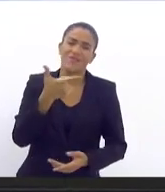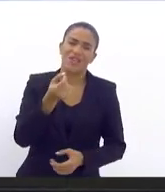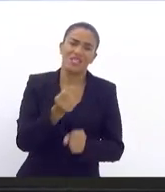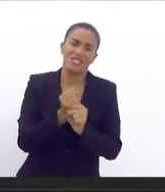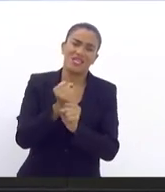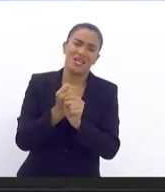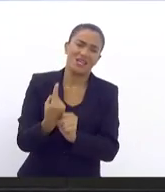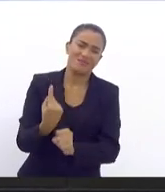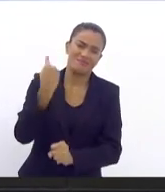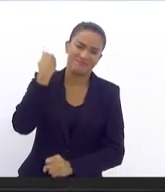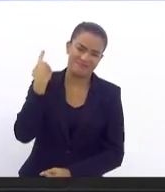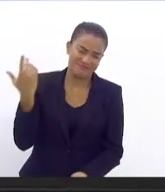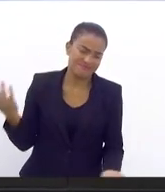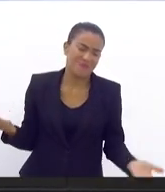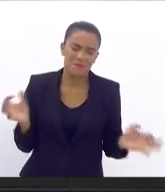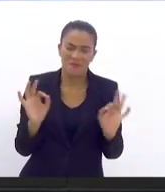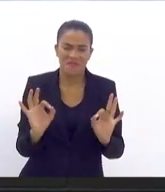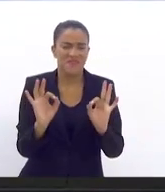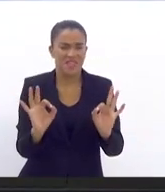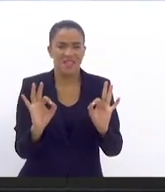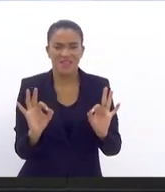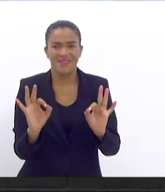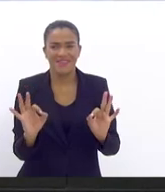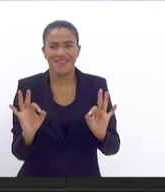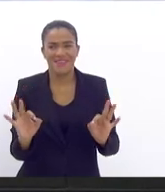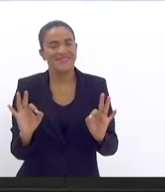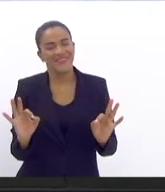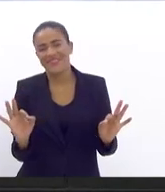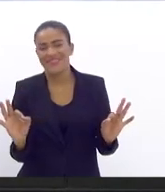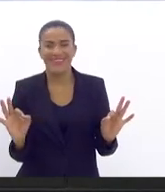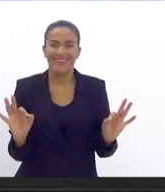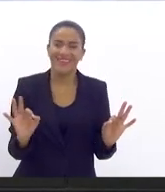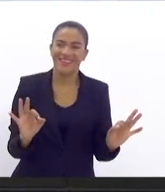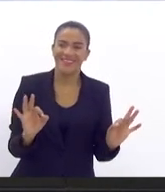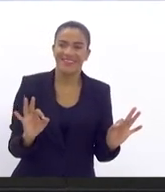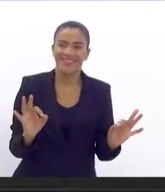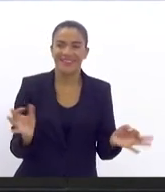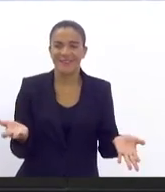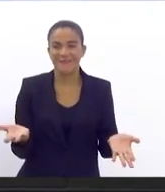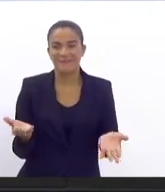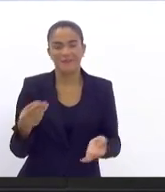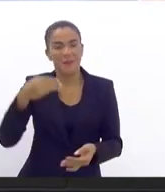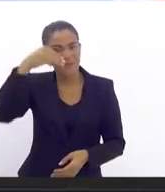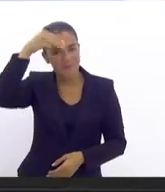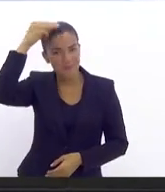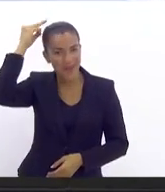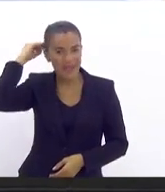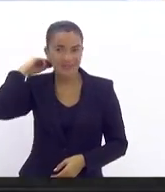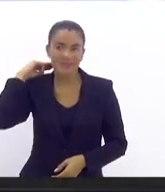se houvesse, teria sido um cochilo do deputado Márcio Pacheco.